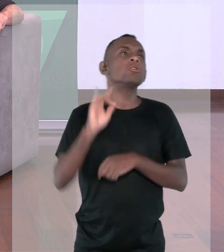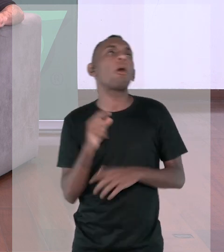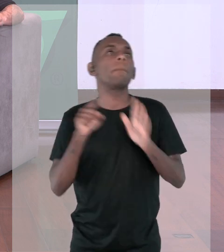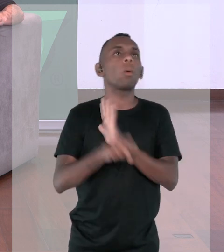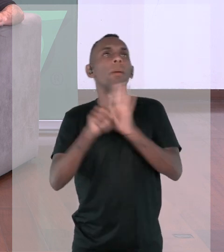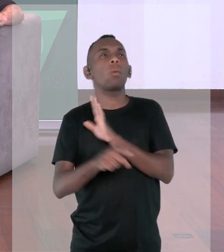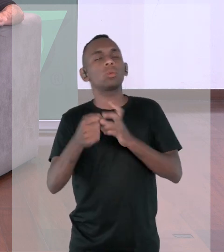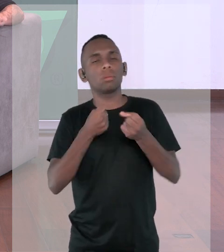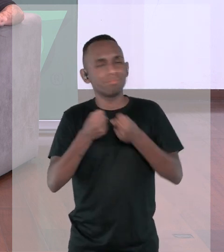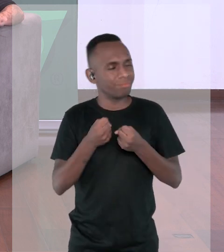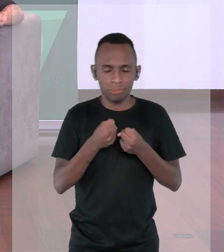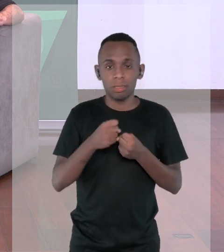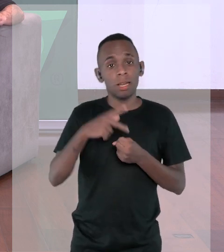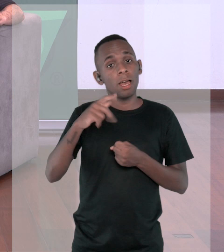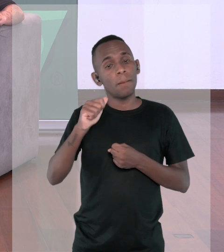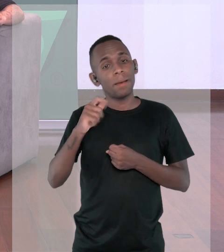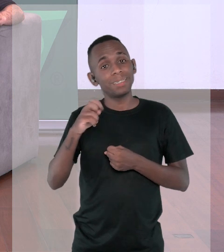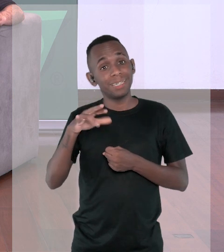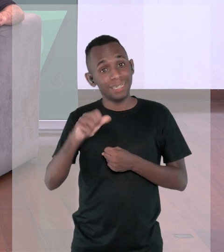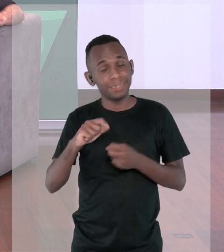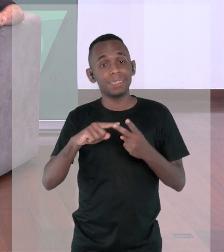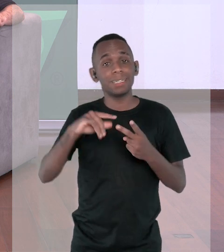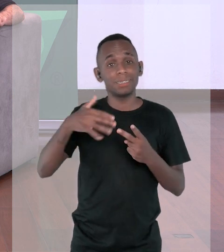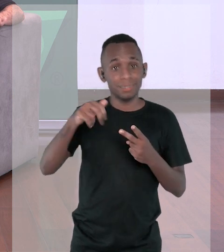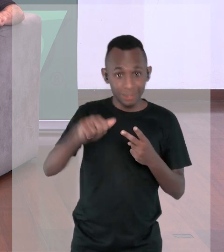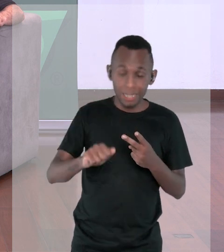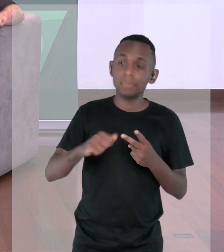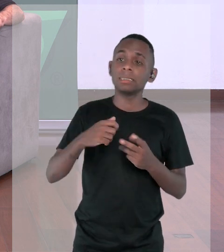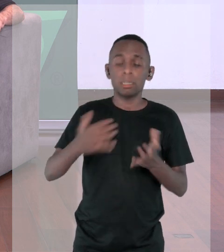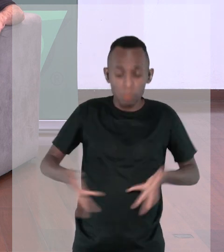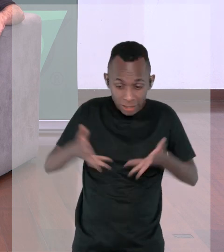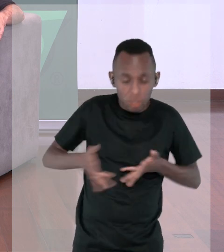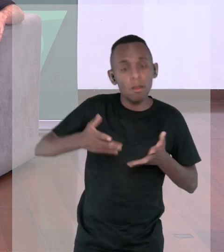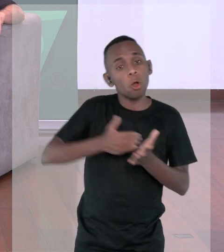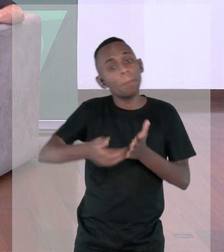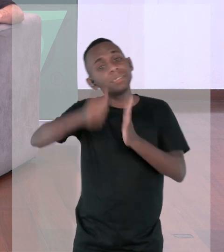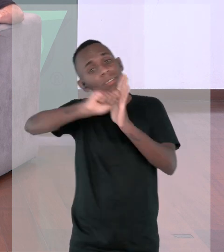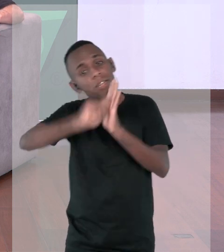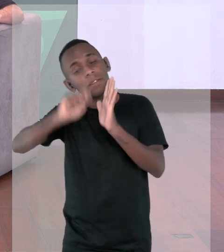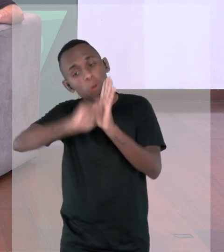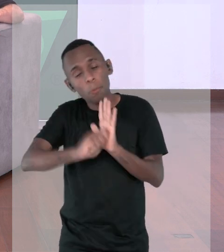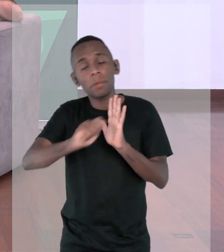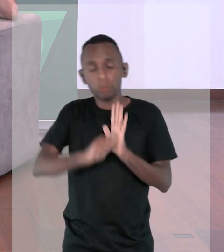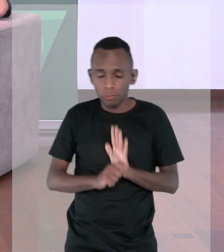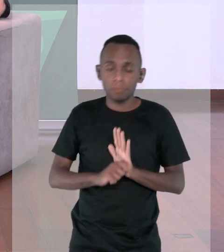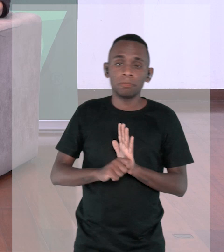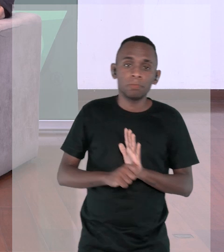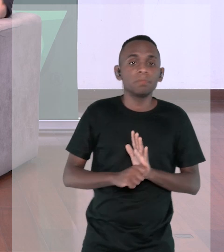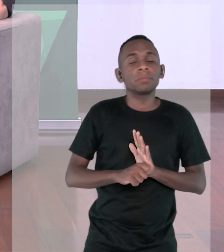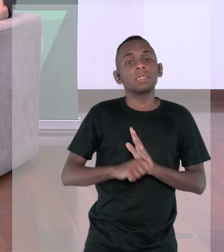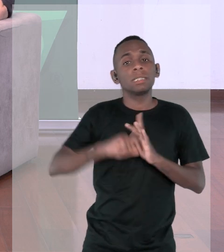entrevistar. Patrícia e Janaína impulsionaram muito, comece a escrever isso. E aí eu escrevi